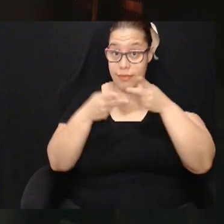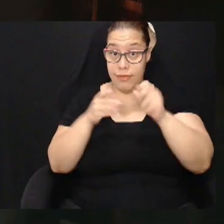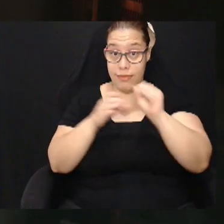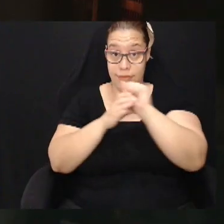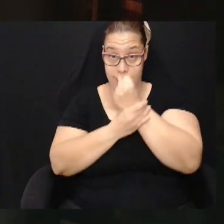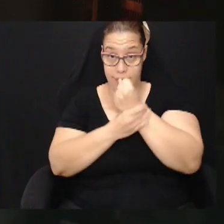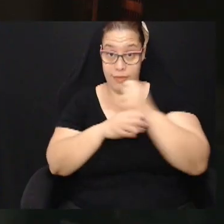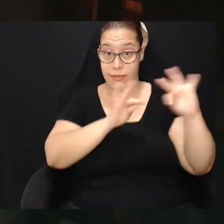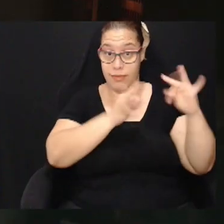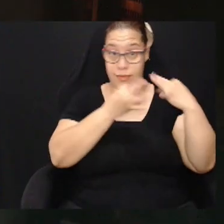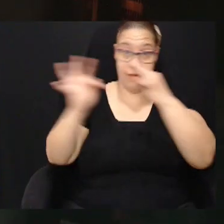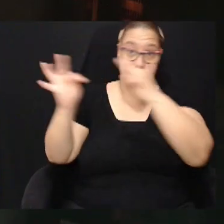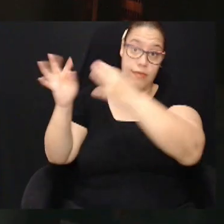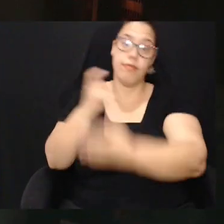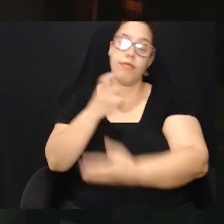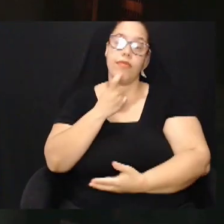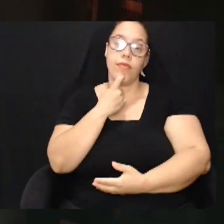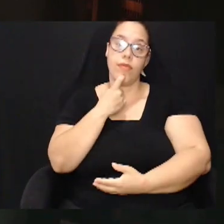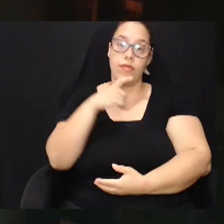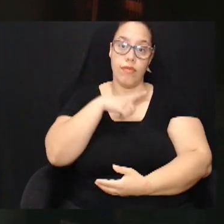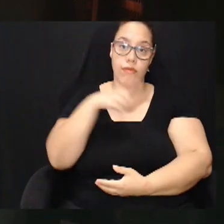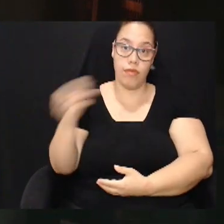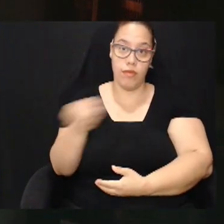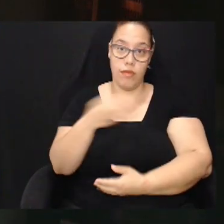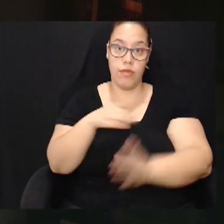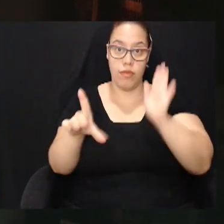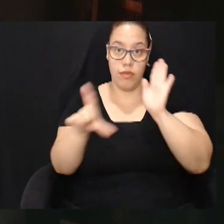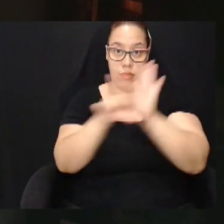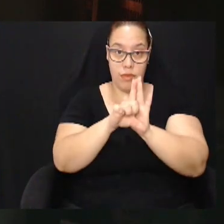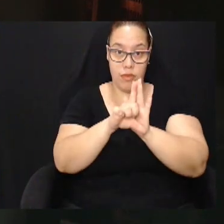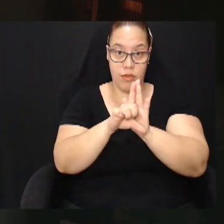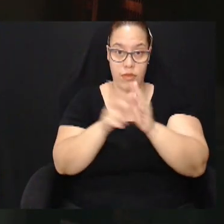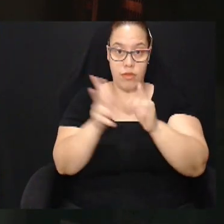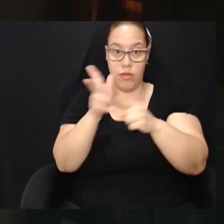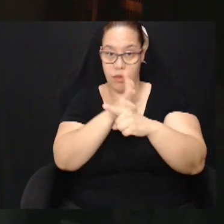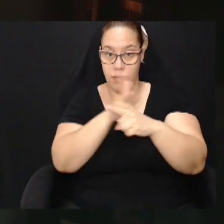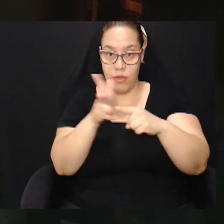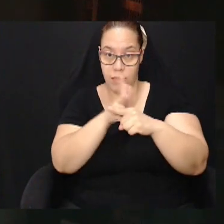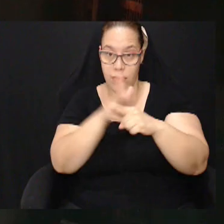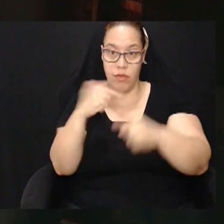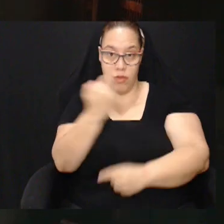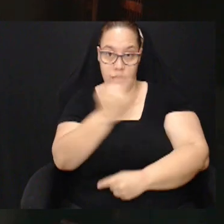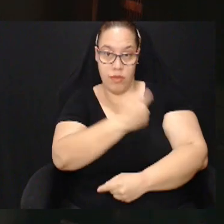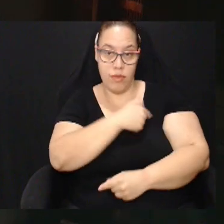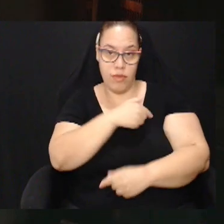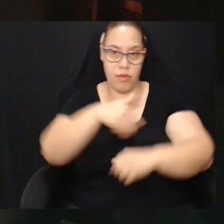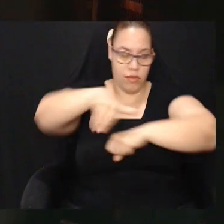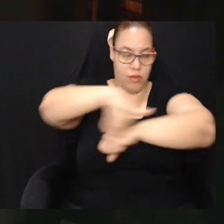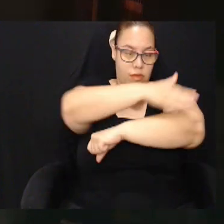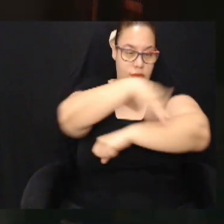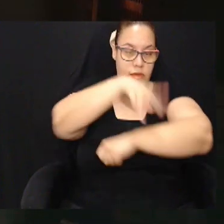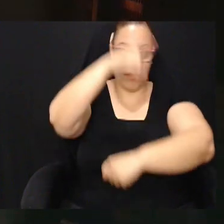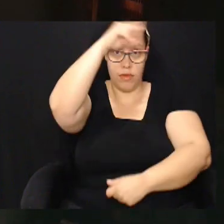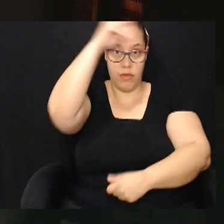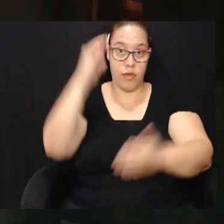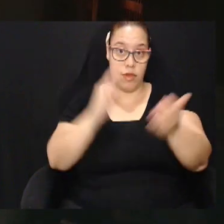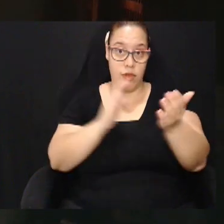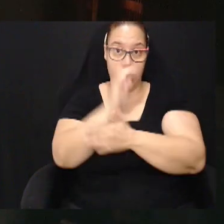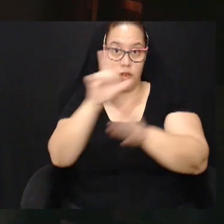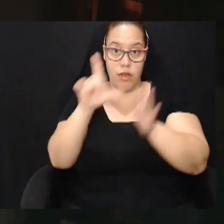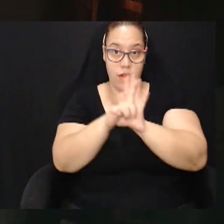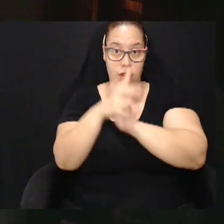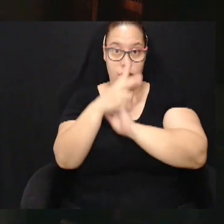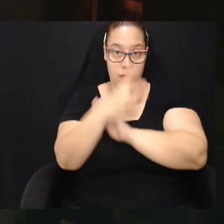tecnologia. Campinas tem uma nova legislação para o monitoramento das nossas vias. A Prefeitura sancionou a Lei